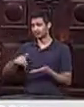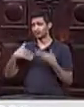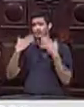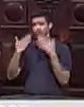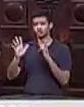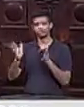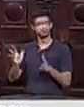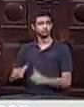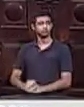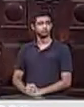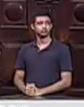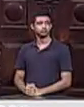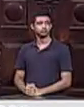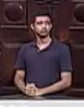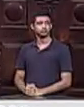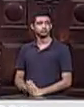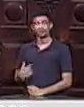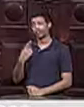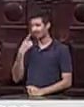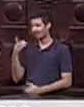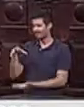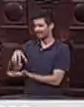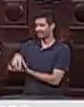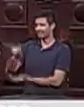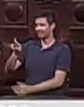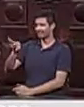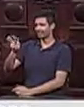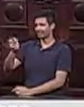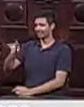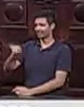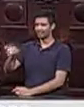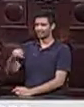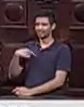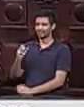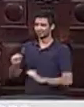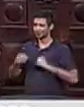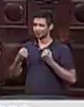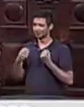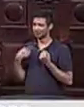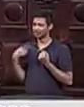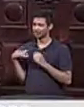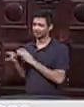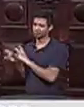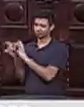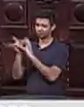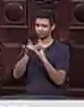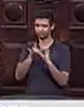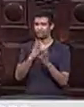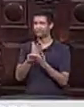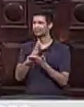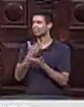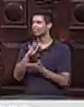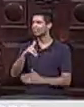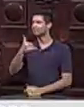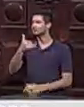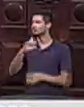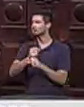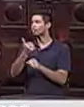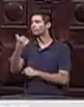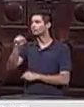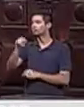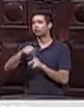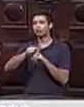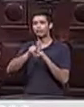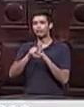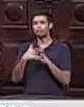Esta própria rede, deputado Marcelo Freixo, que já se dispõe a retornar há 18 meses sem receber, se dispõe